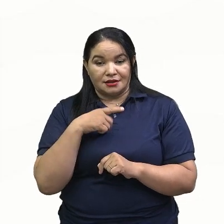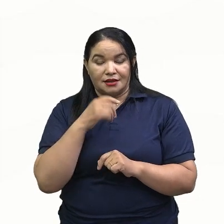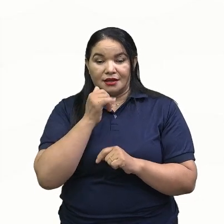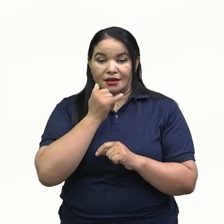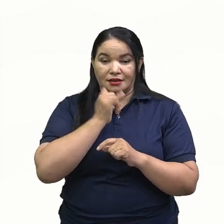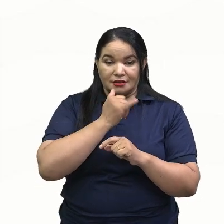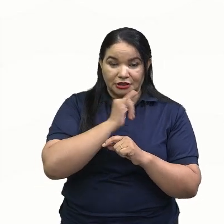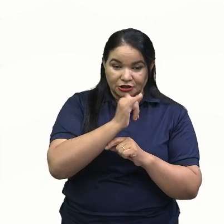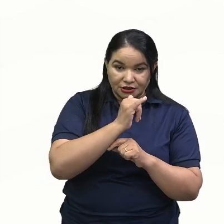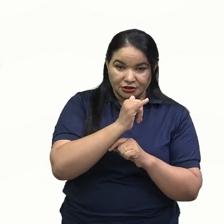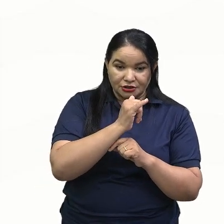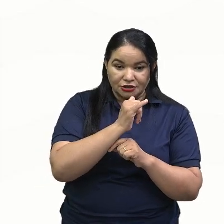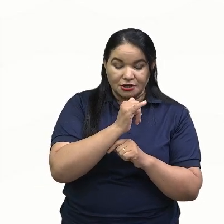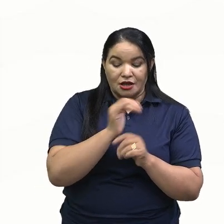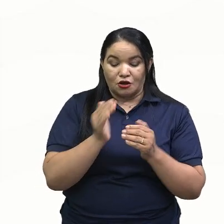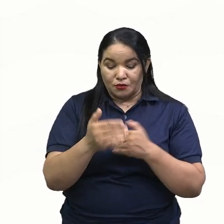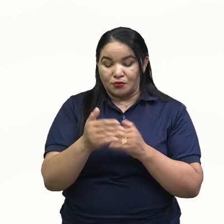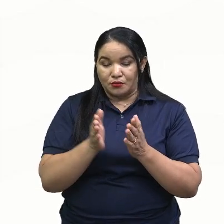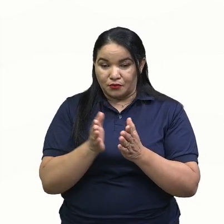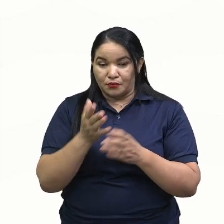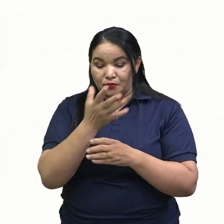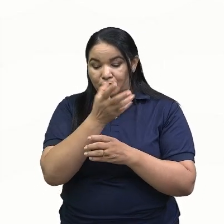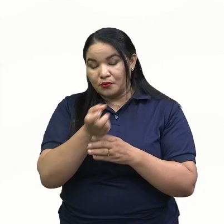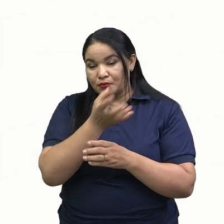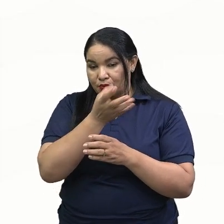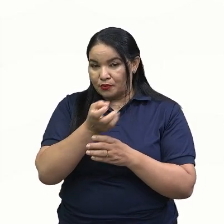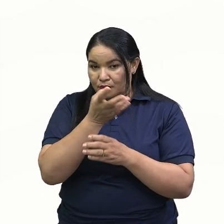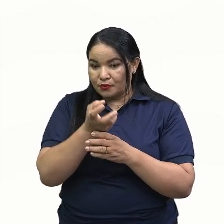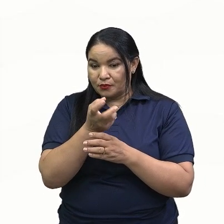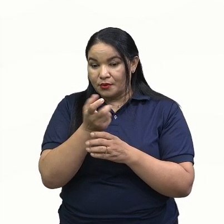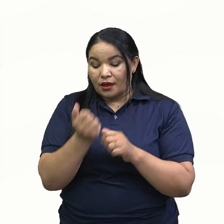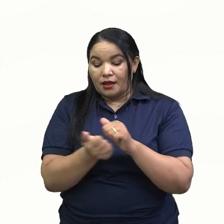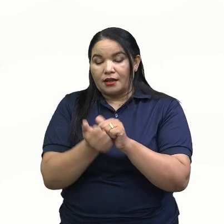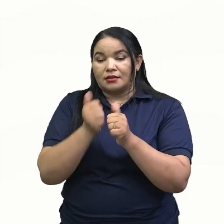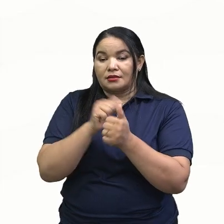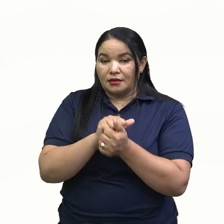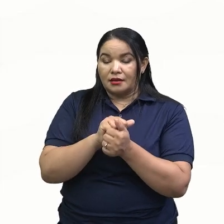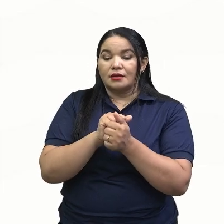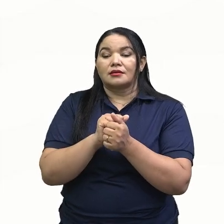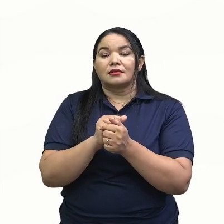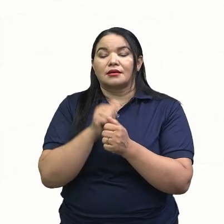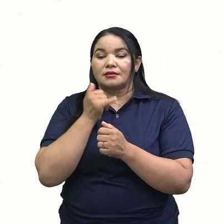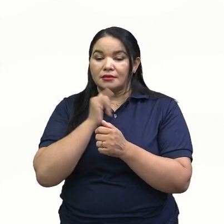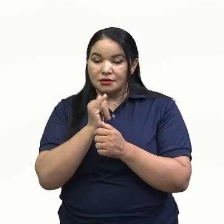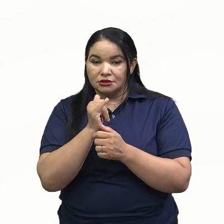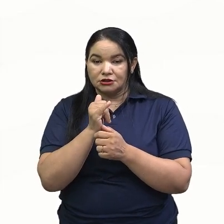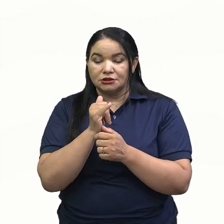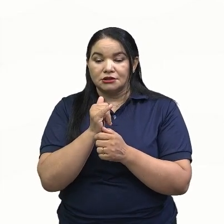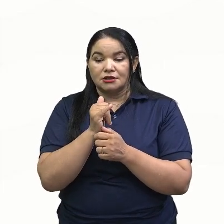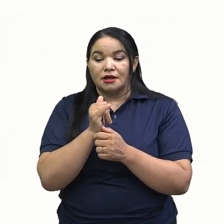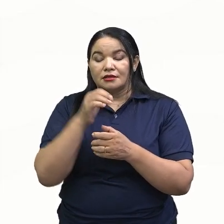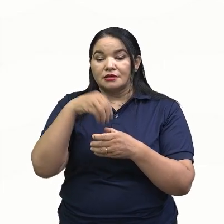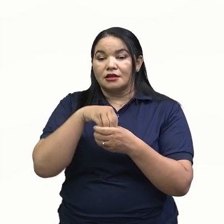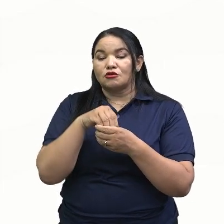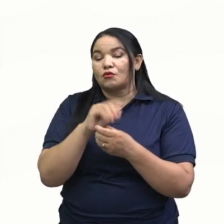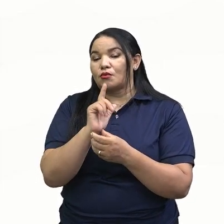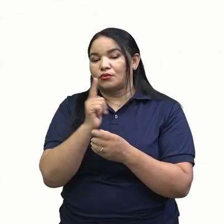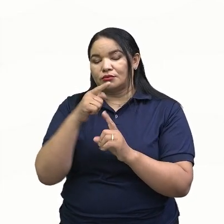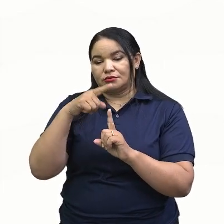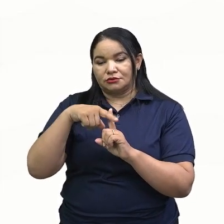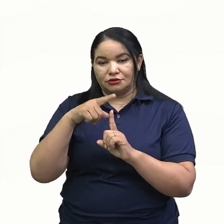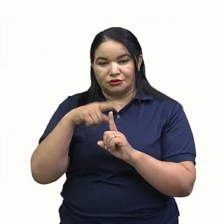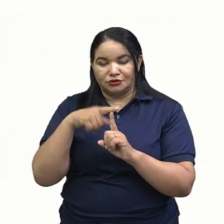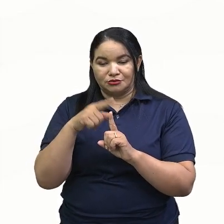elétrica, o receptor transforma essa energia que ele recebeu em outra forma